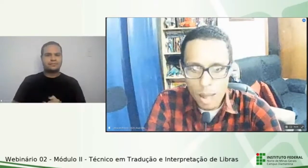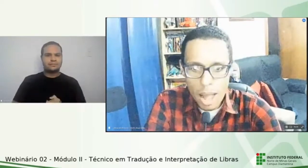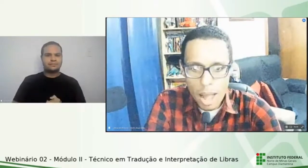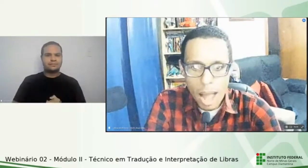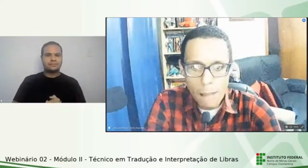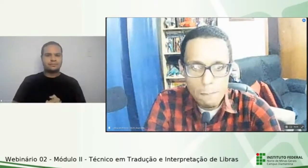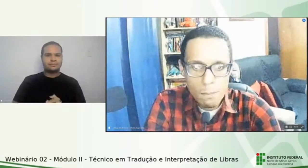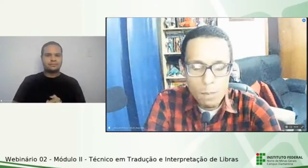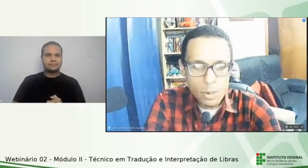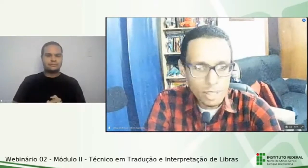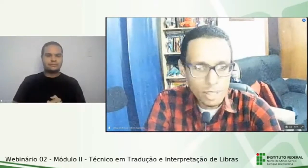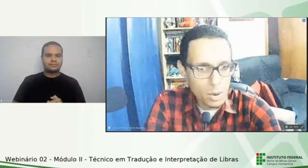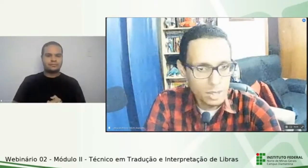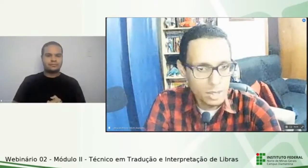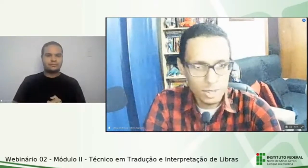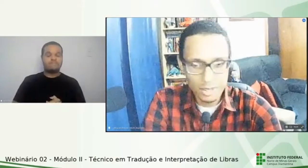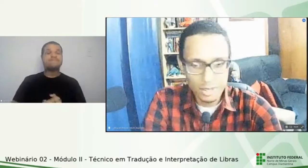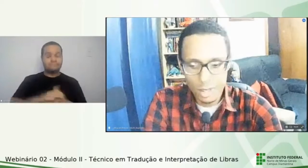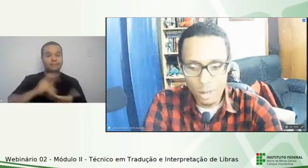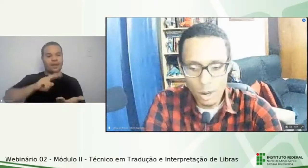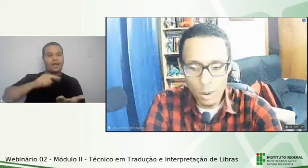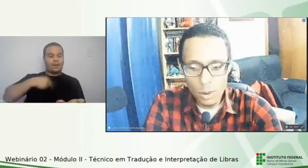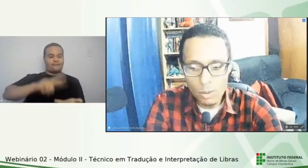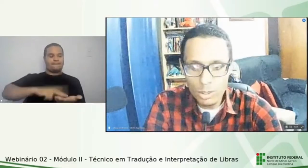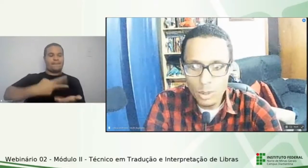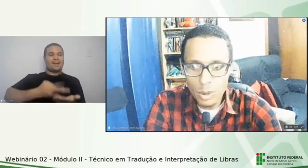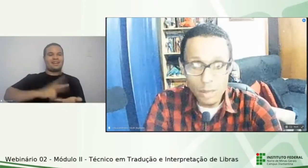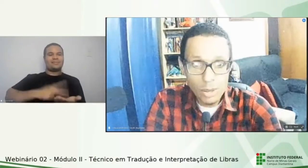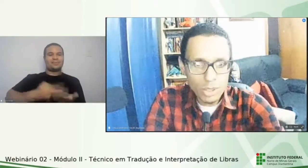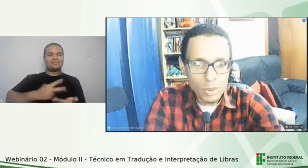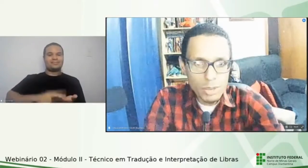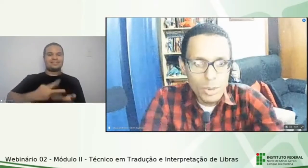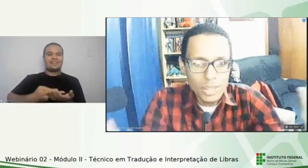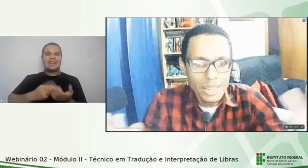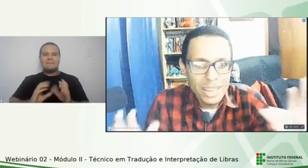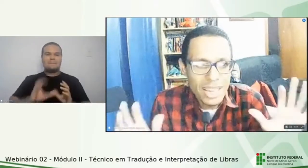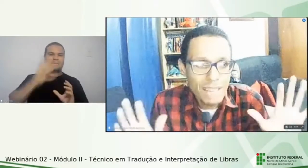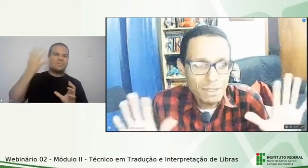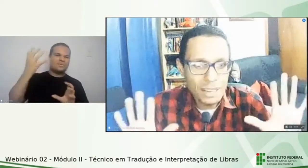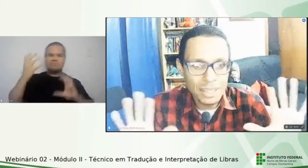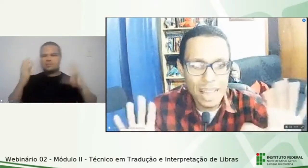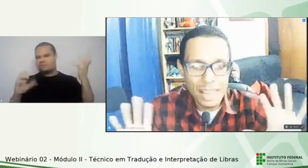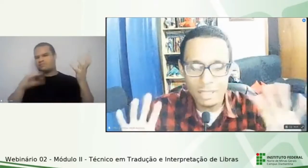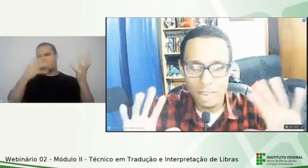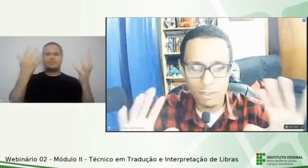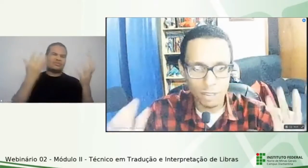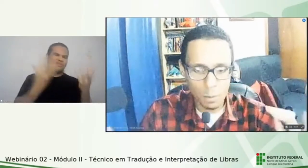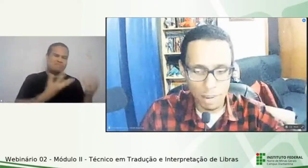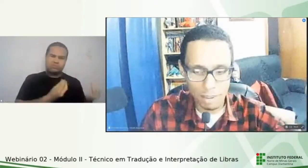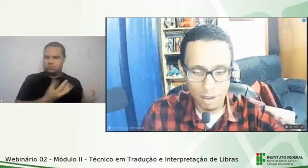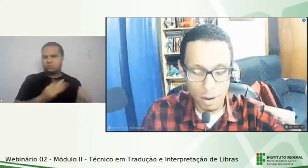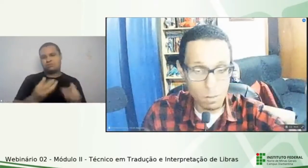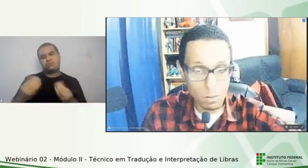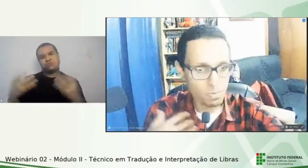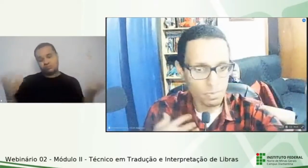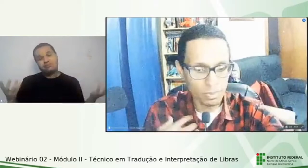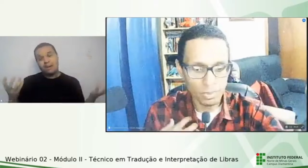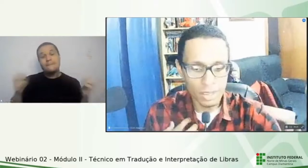exposto a muitas coisas. Ou eu não estou imune, né? Ninguém vai falar nada, ninguém vai falar um